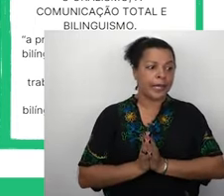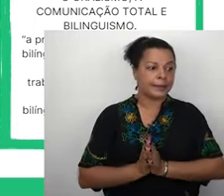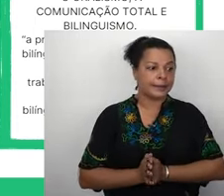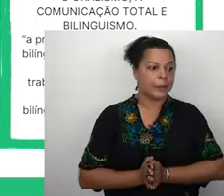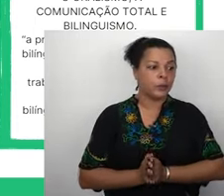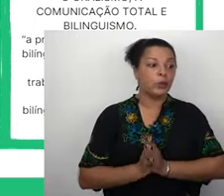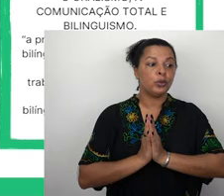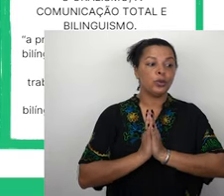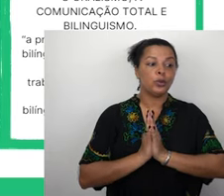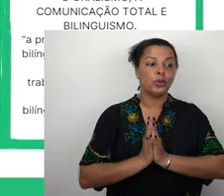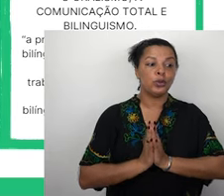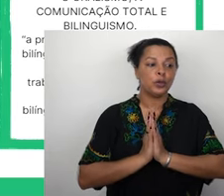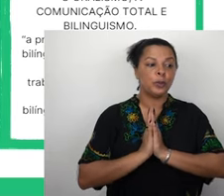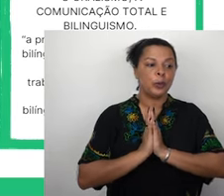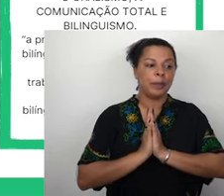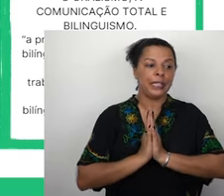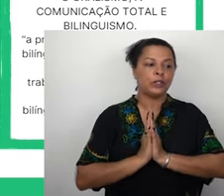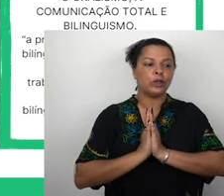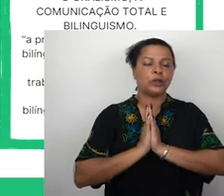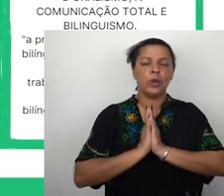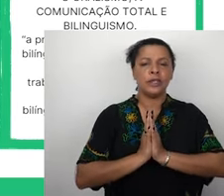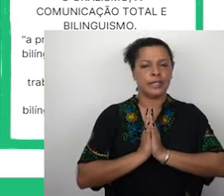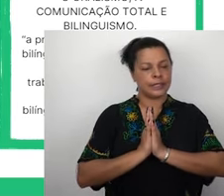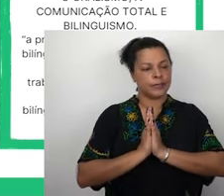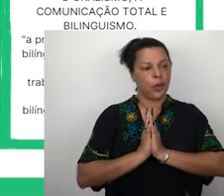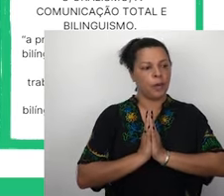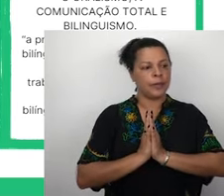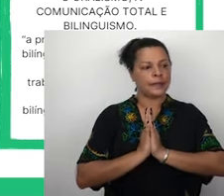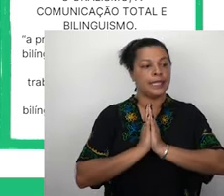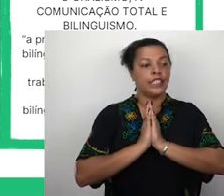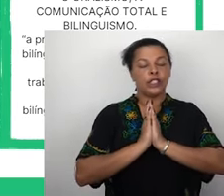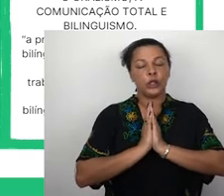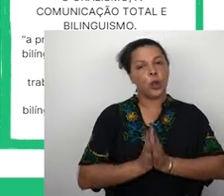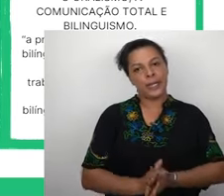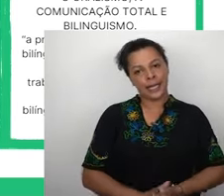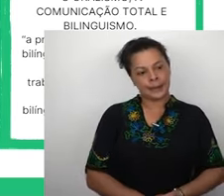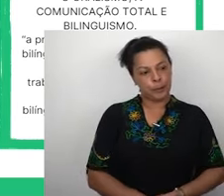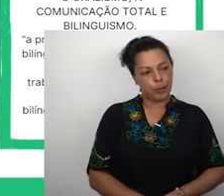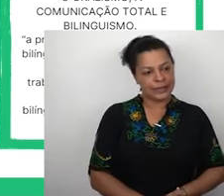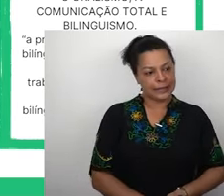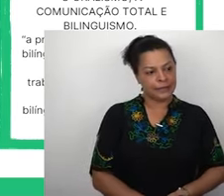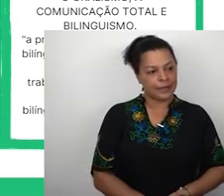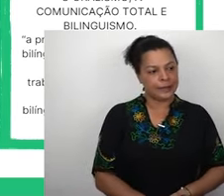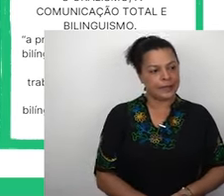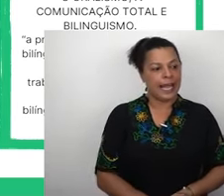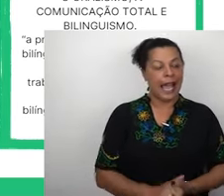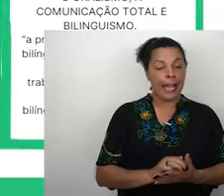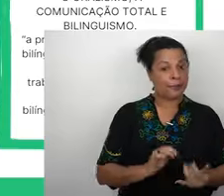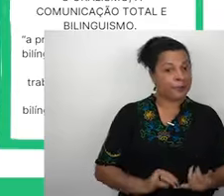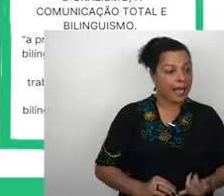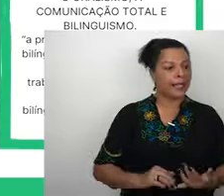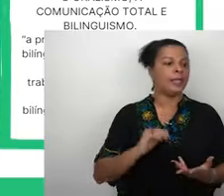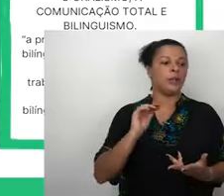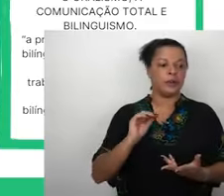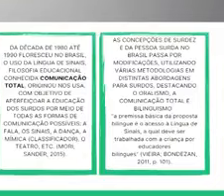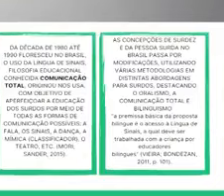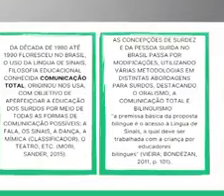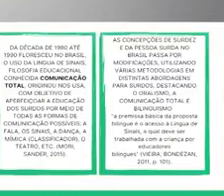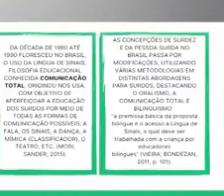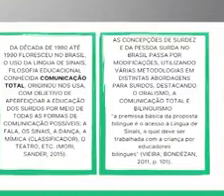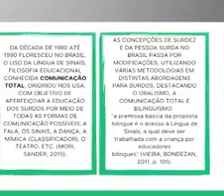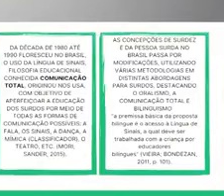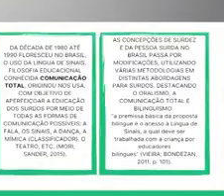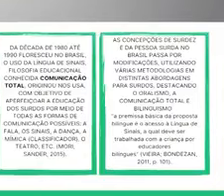aperfeiçoar a educação dos surdos por meio de todas as formas de comunicação possíveis: a fala,